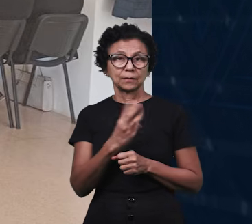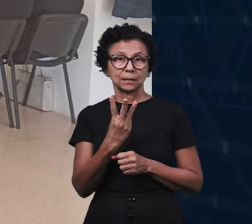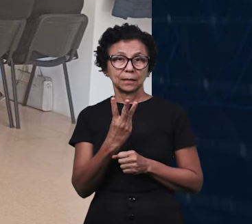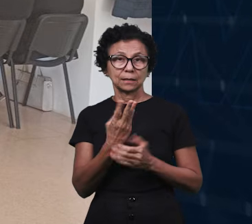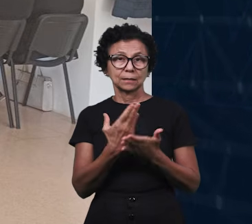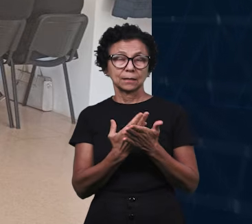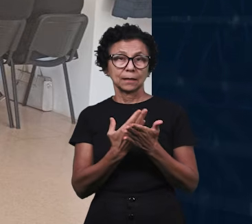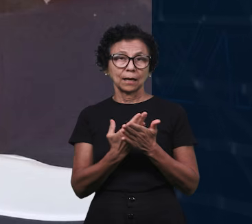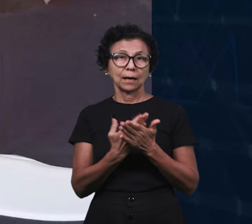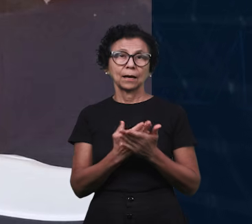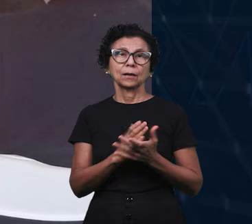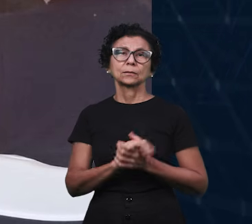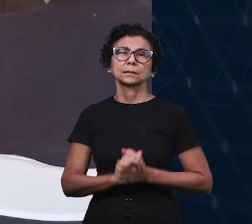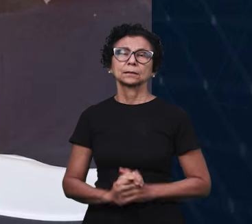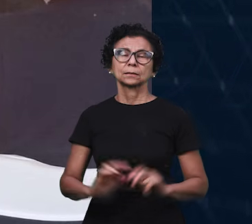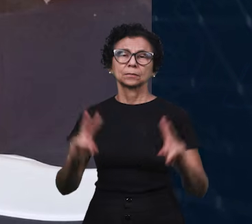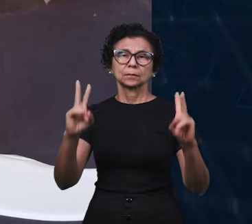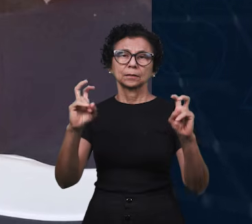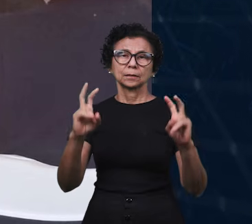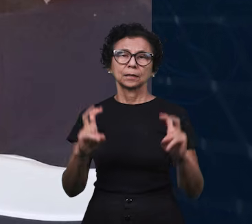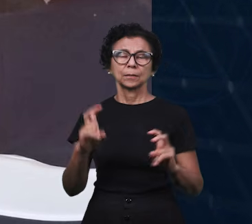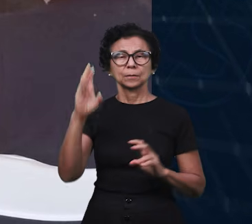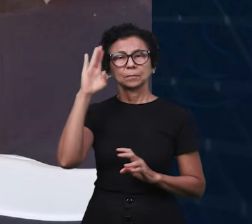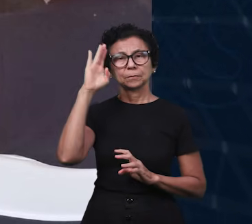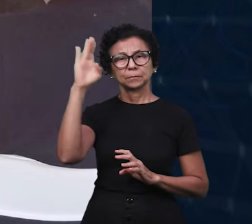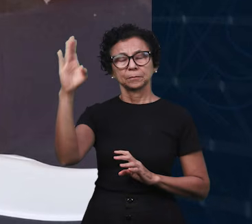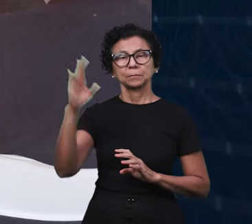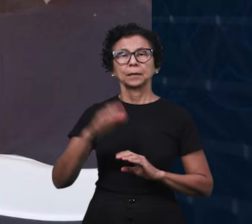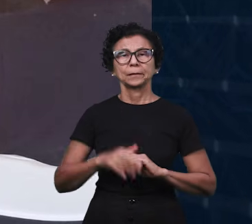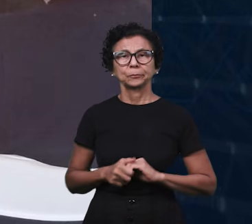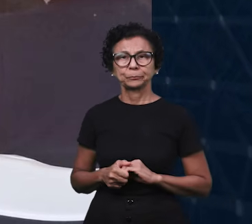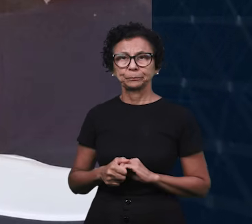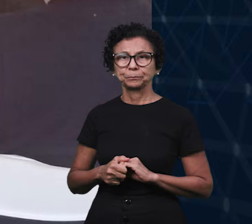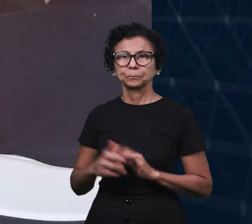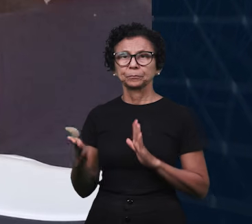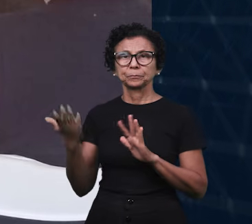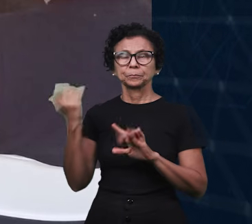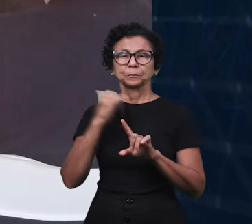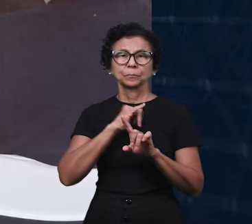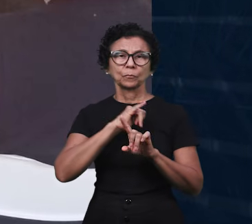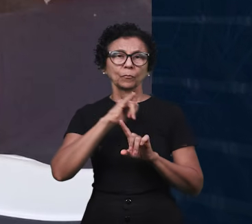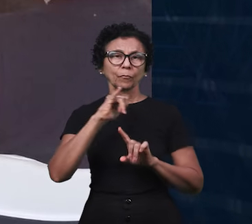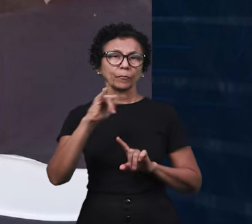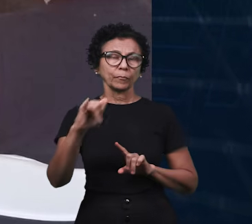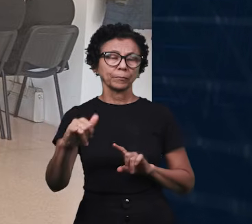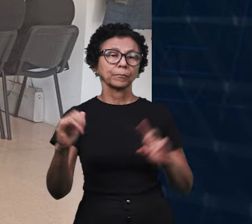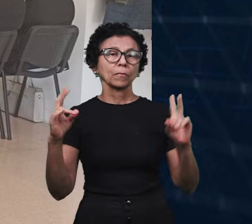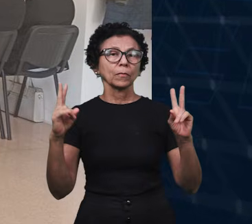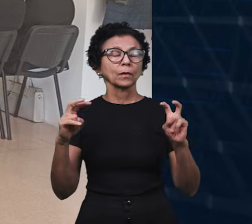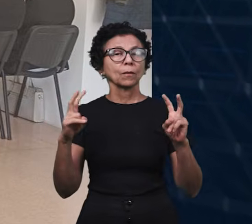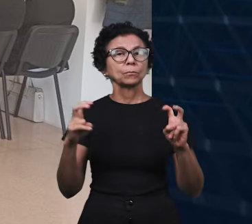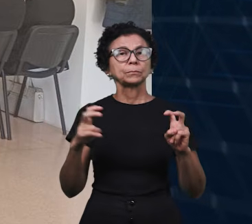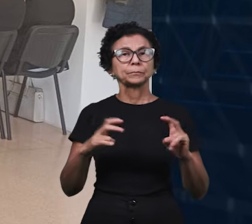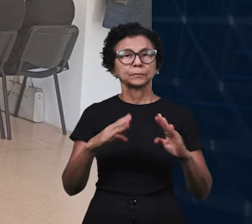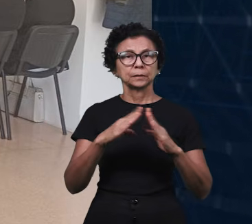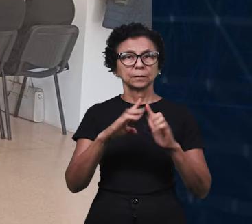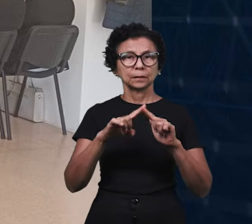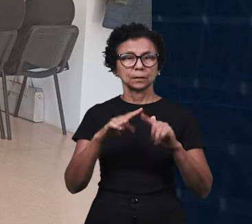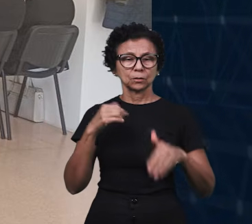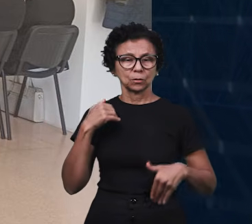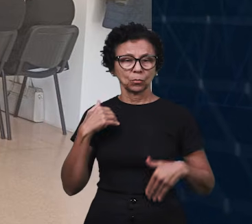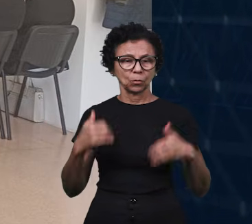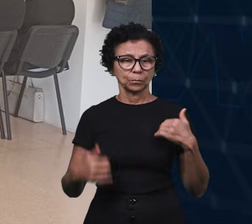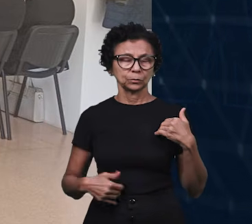foram ministradas 3 aulas que abordaram temas centrais para o momento profético vivido pela igreja. Entre os assuntos ministrados